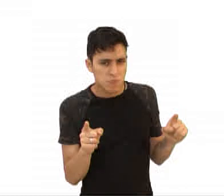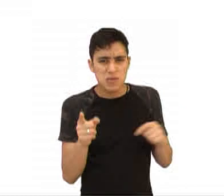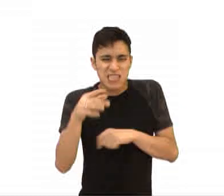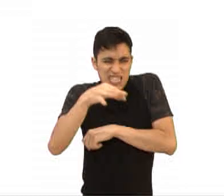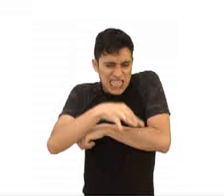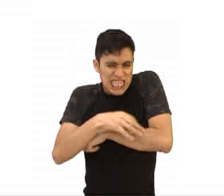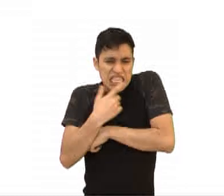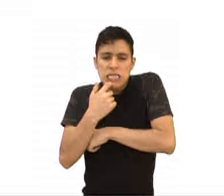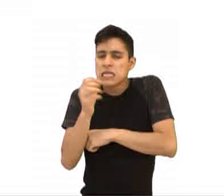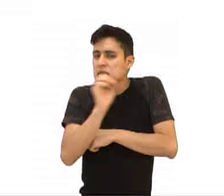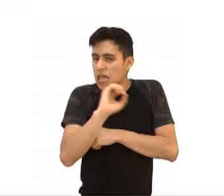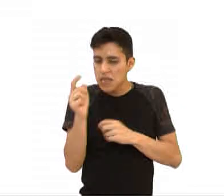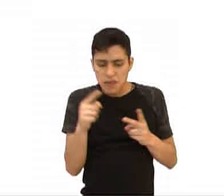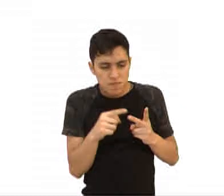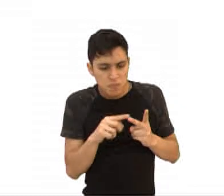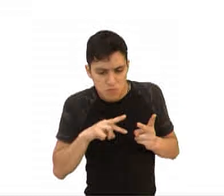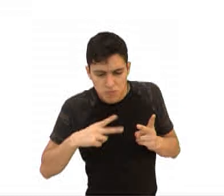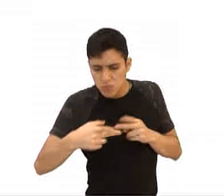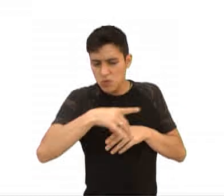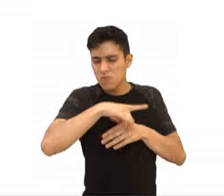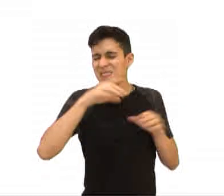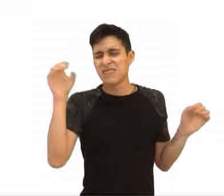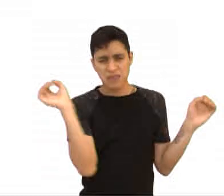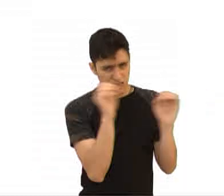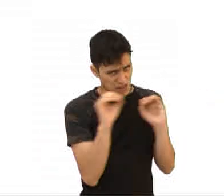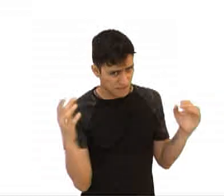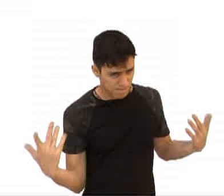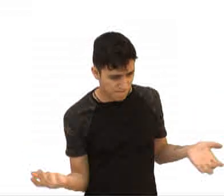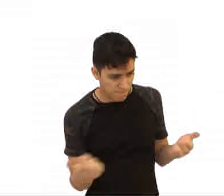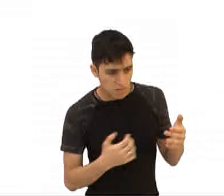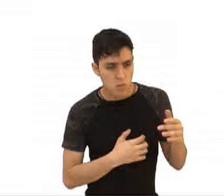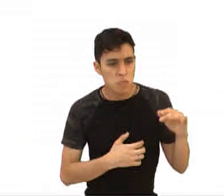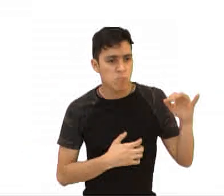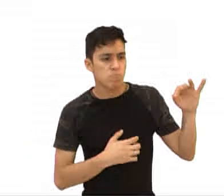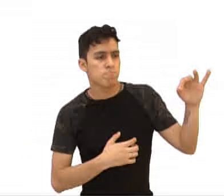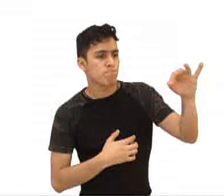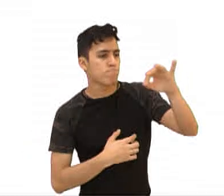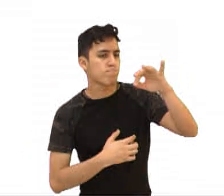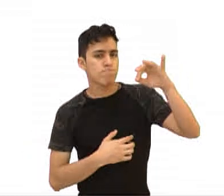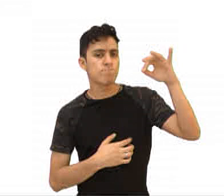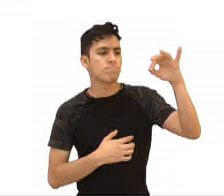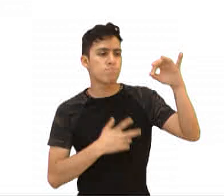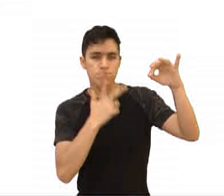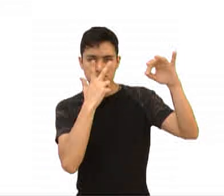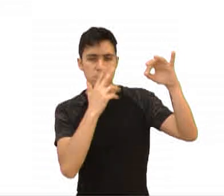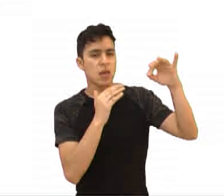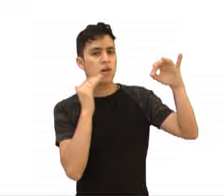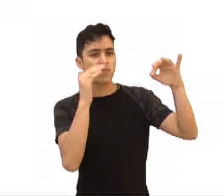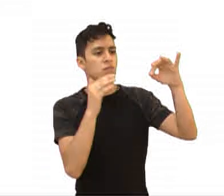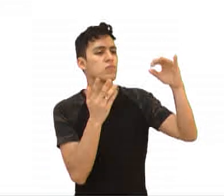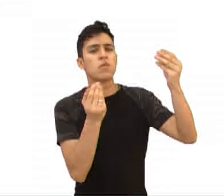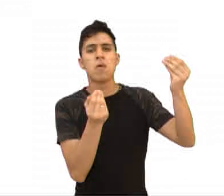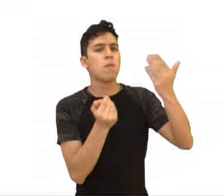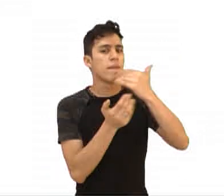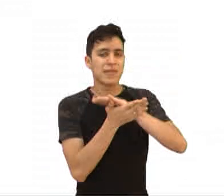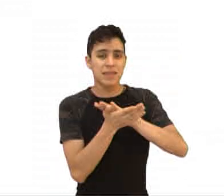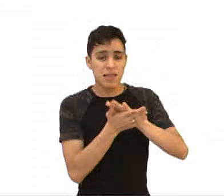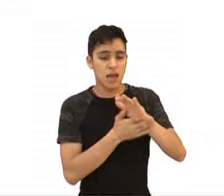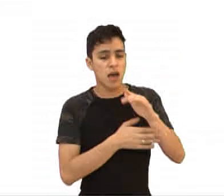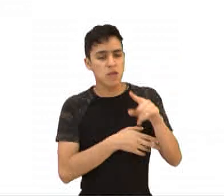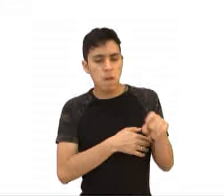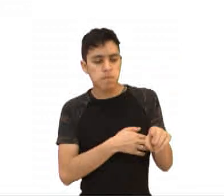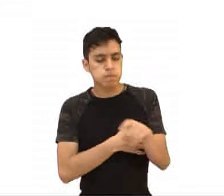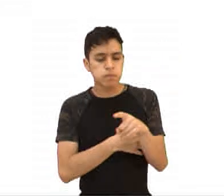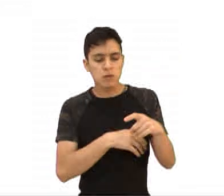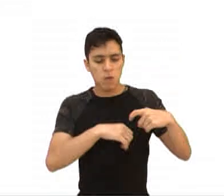como fazem outros mosquitos do seu gênero. Os adultos não se alimentam e as larvas parecem se alimentar apenas das fezes de morcego,